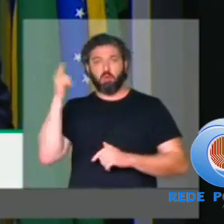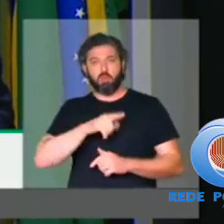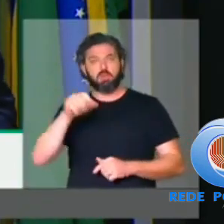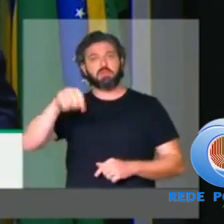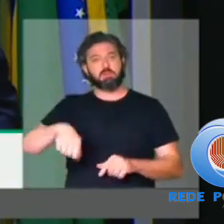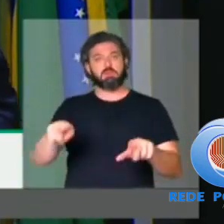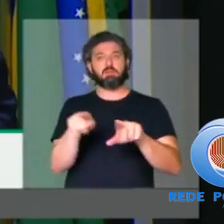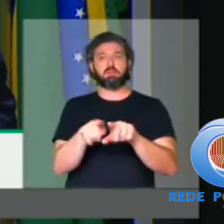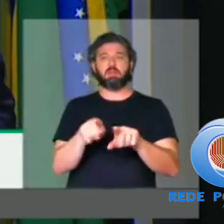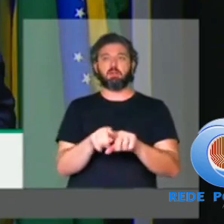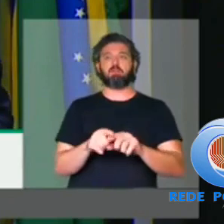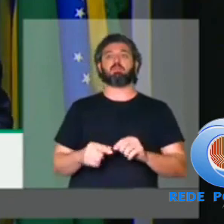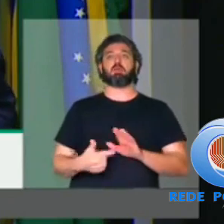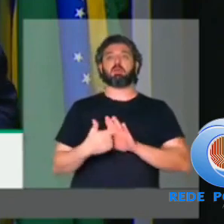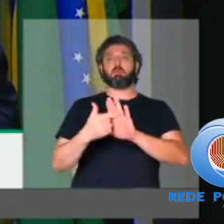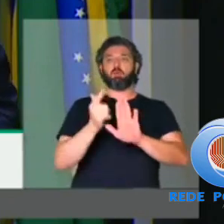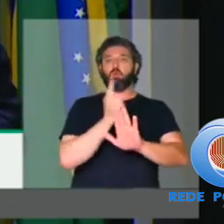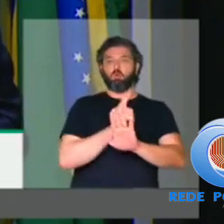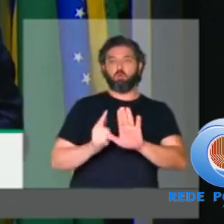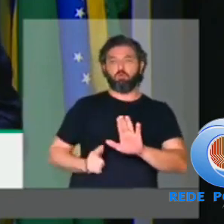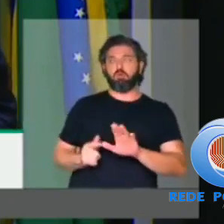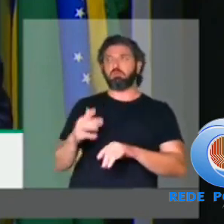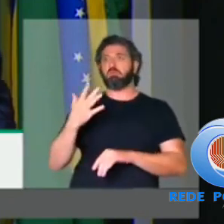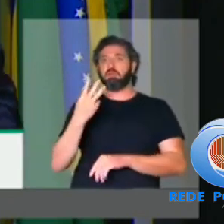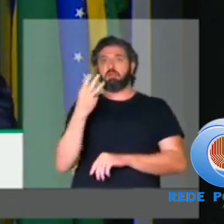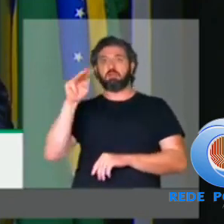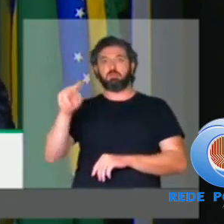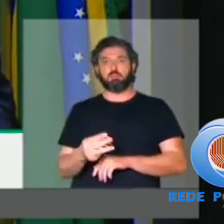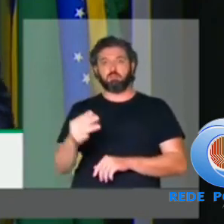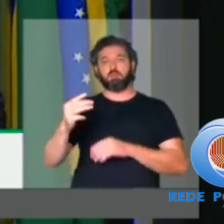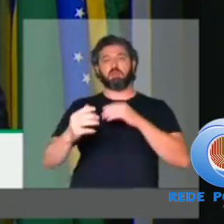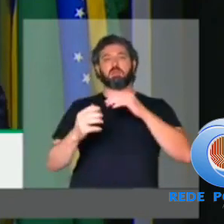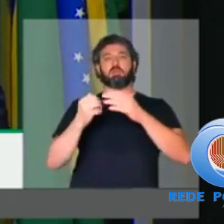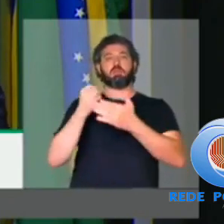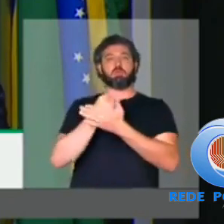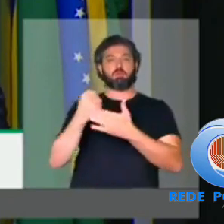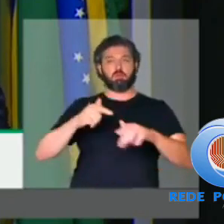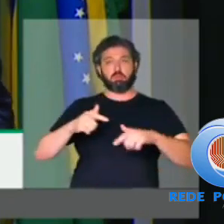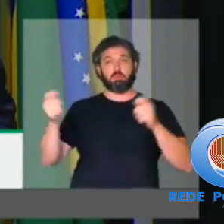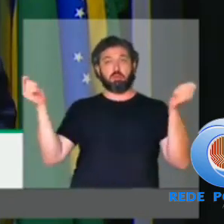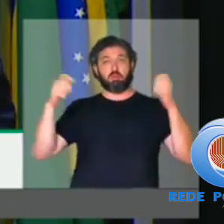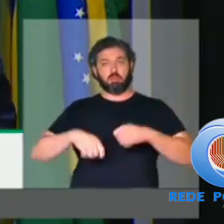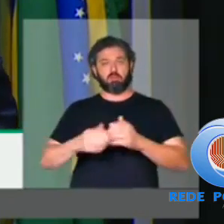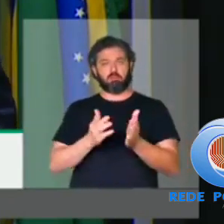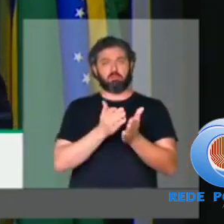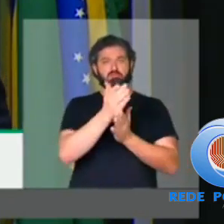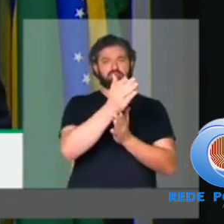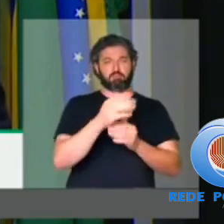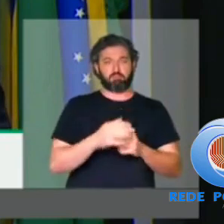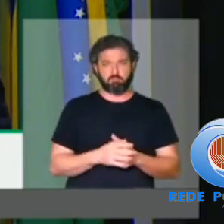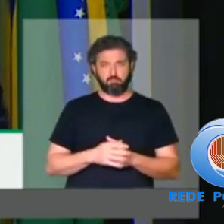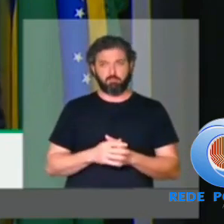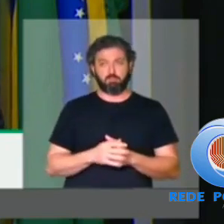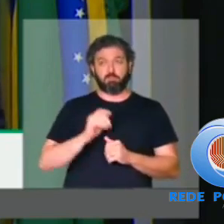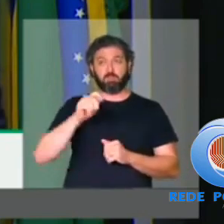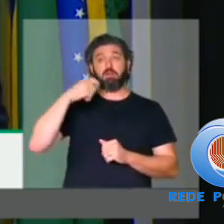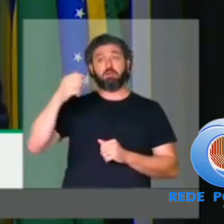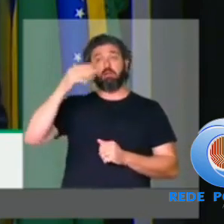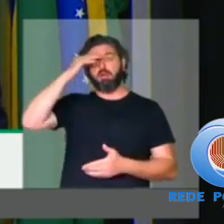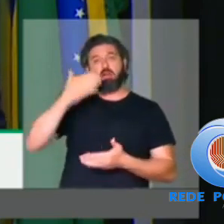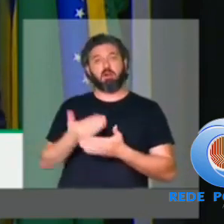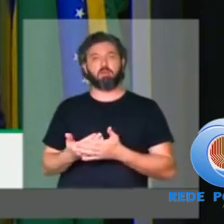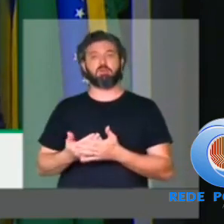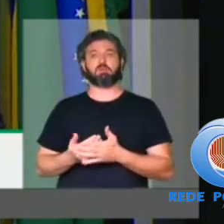gerados, que a projeção que faz o governo de mais de 3 milhões de empregos possa ser efetivamente cumprida com quem